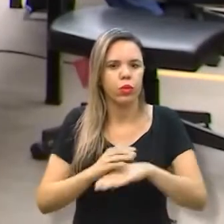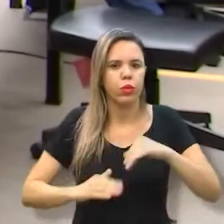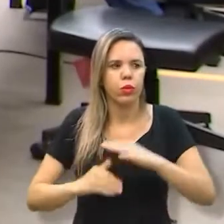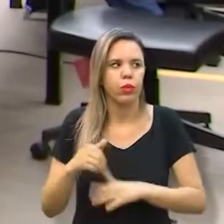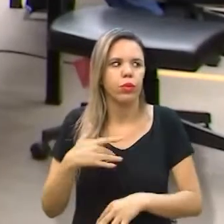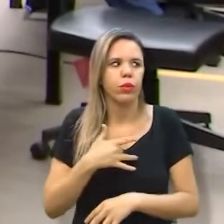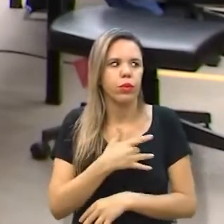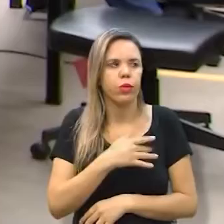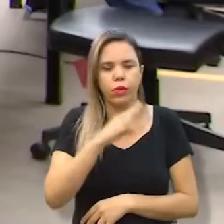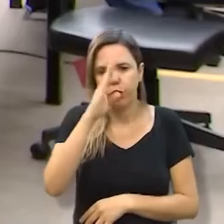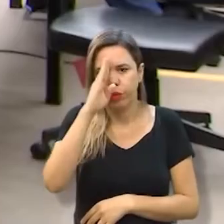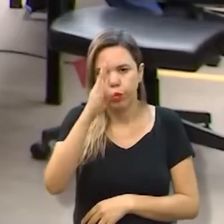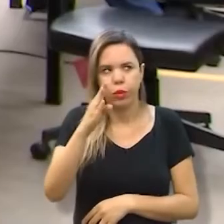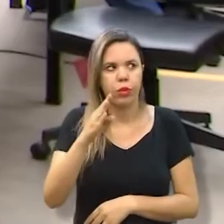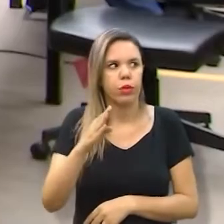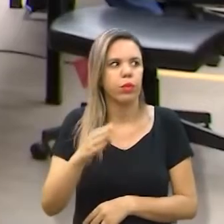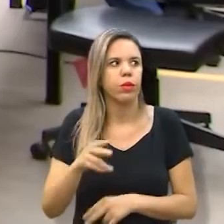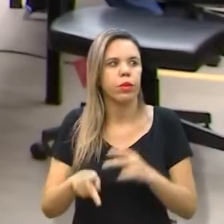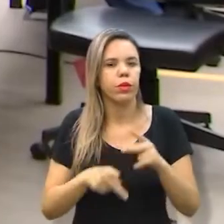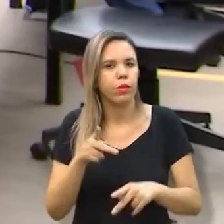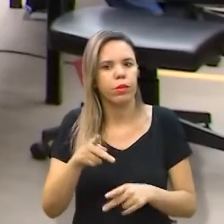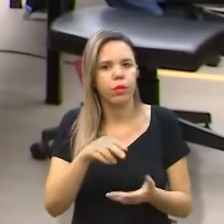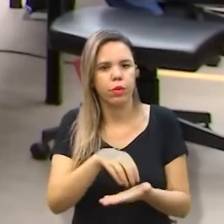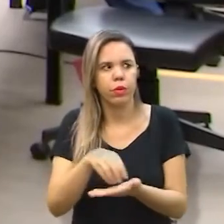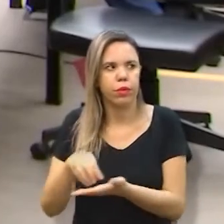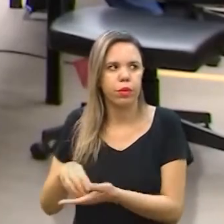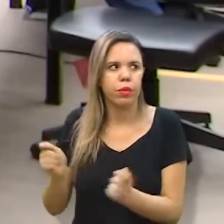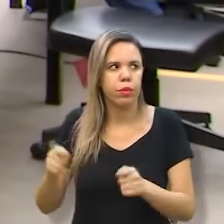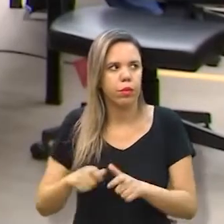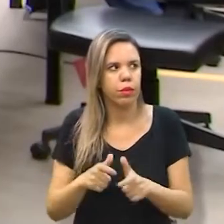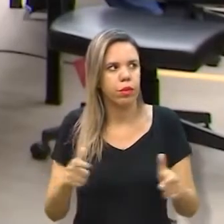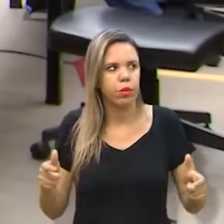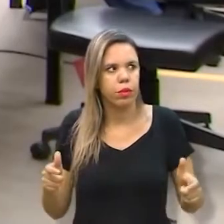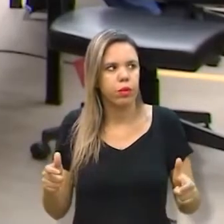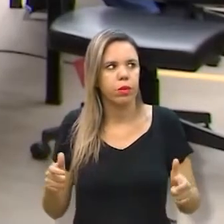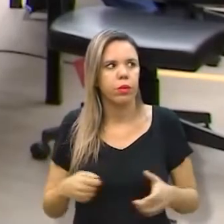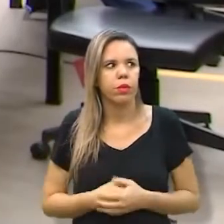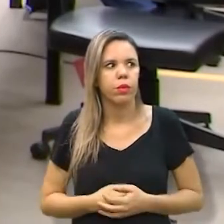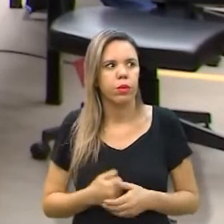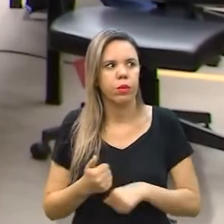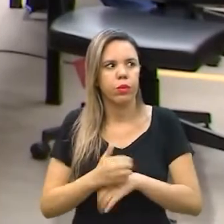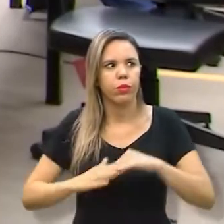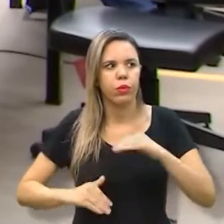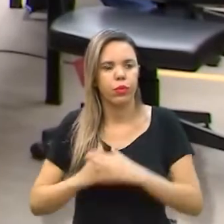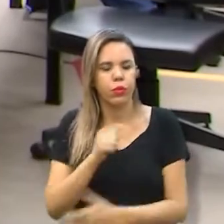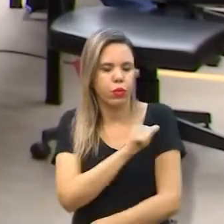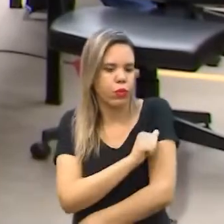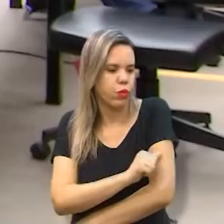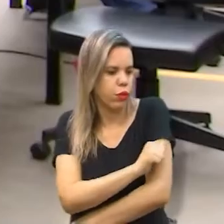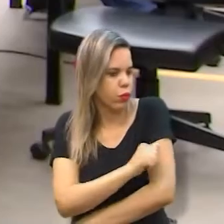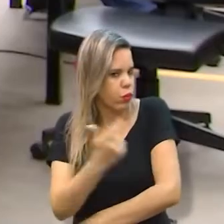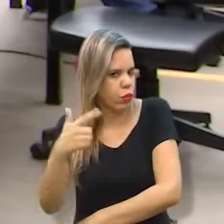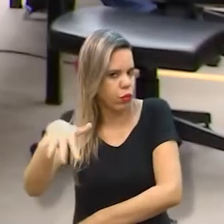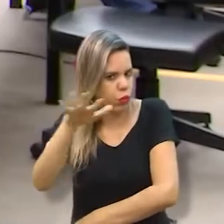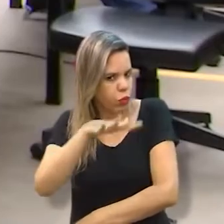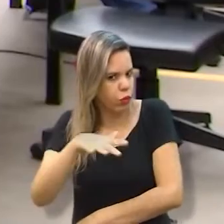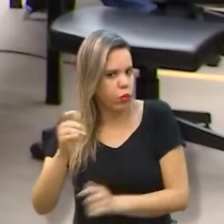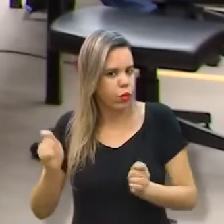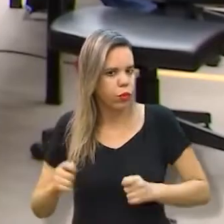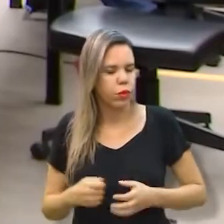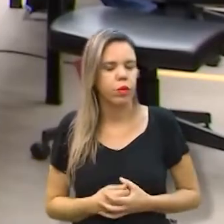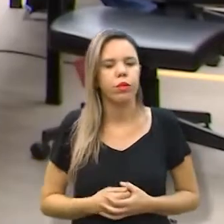oferecido aos profissionais de saúde, principalmente aos agentes comunitários, mas que pode se estender para profissionais da enfermagem,